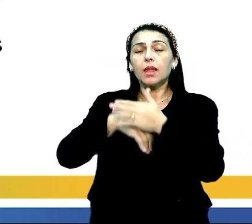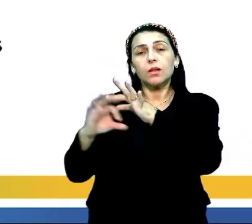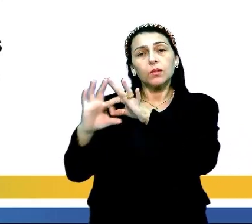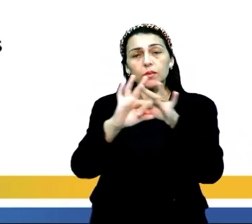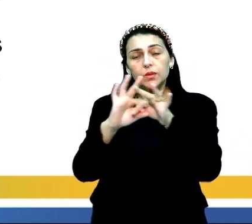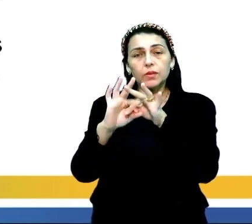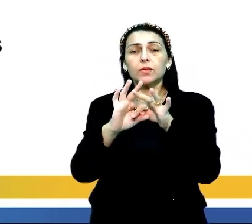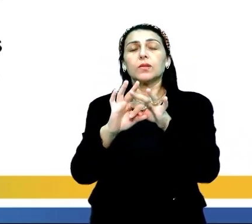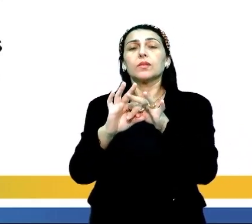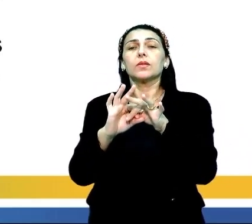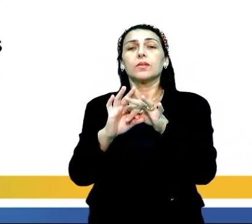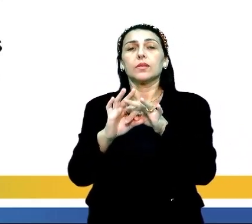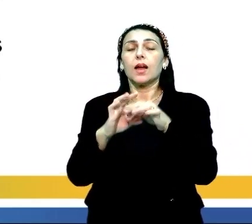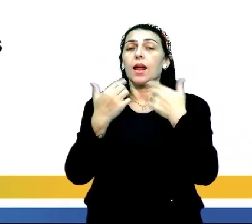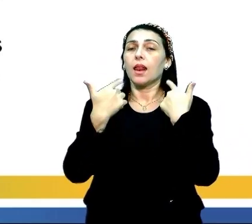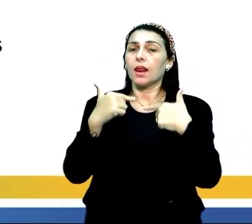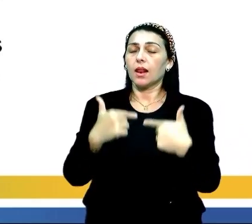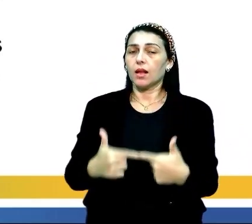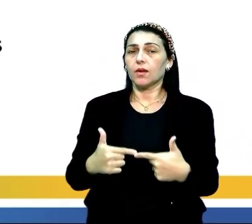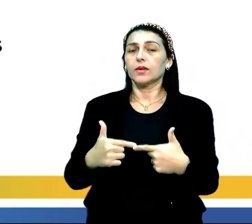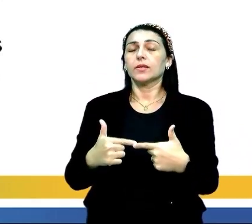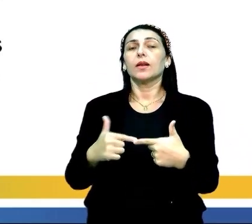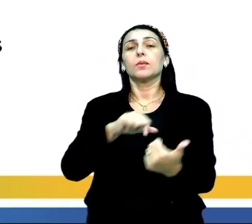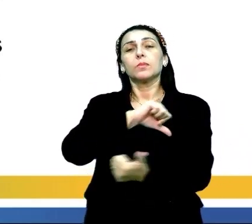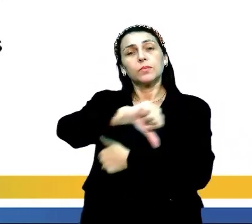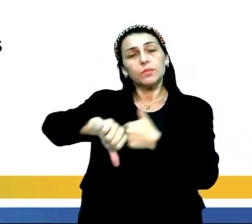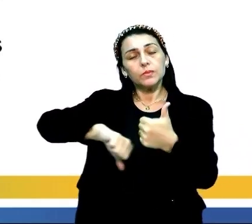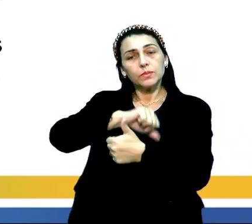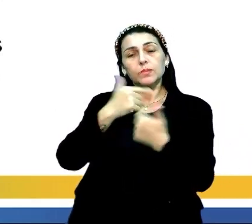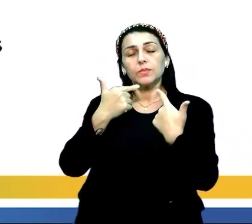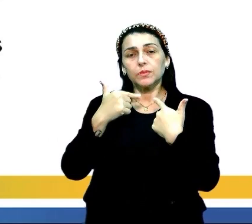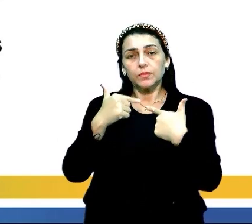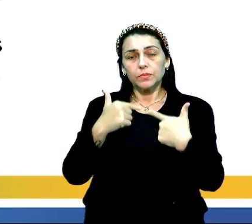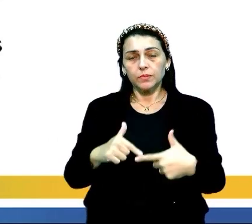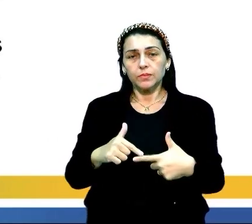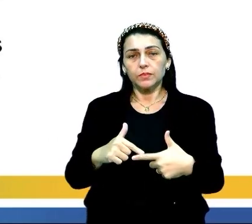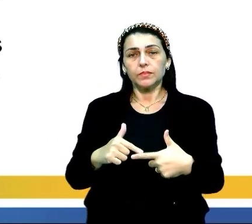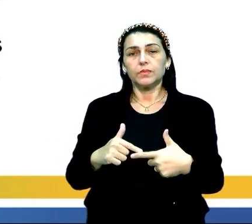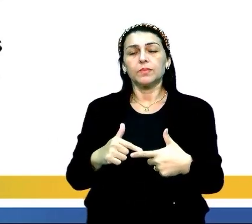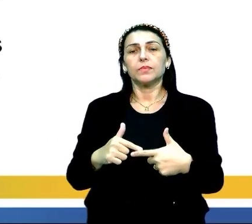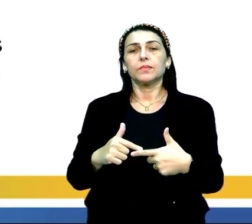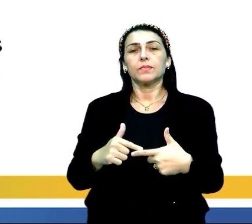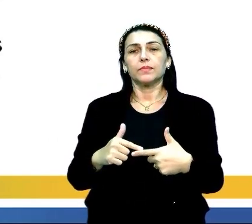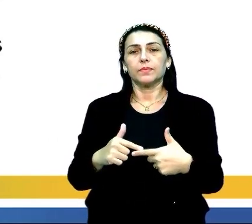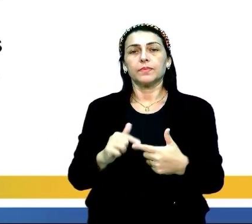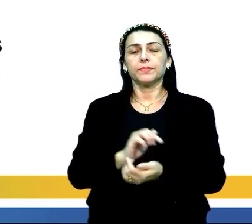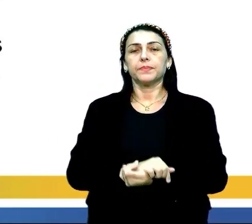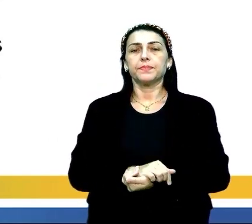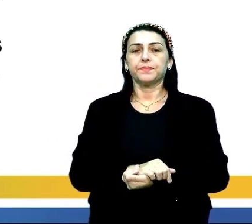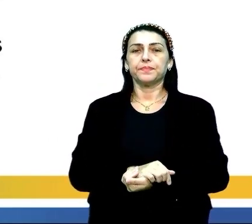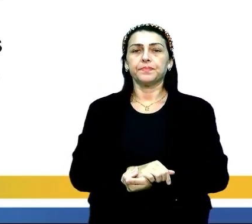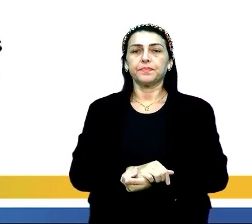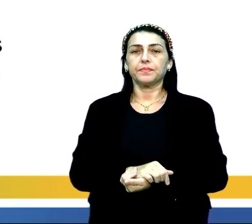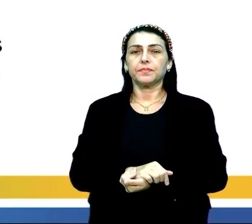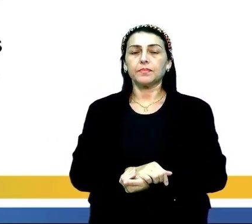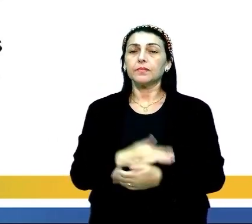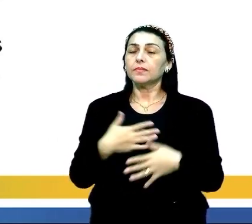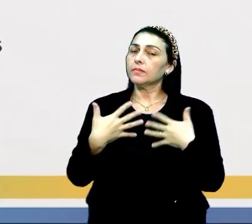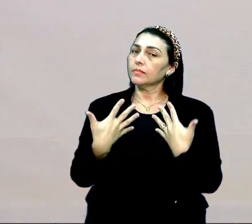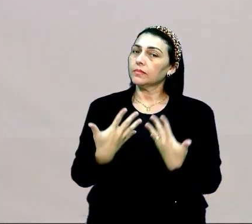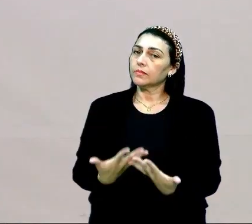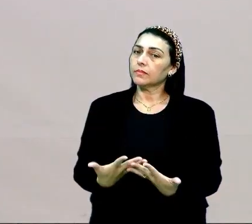vai gerando a linguagem e vai tornando essa linguagem uma linguagem convencional.